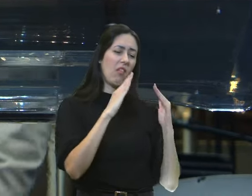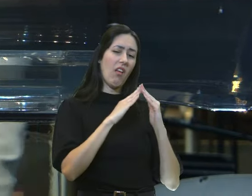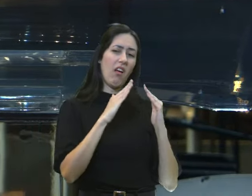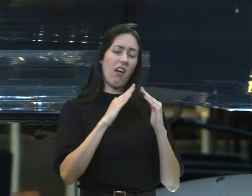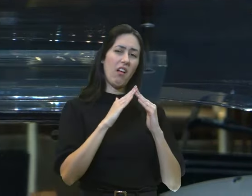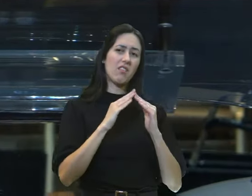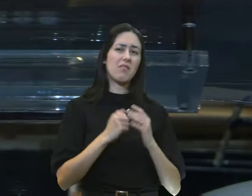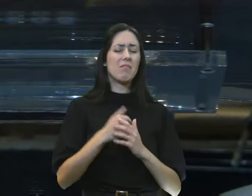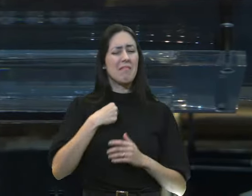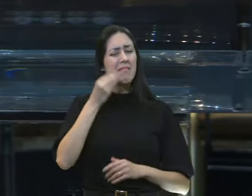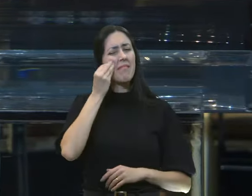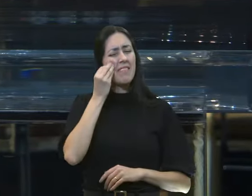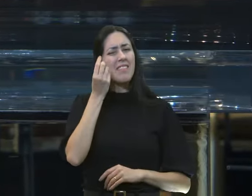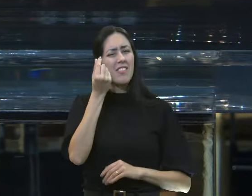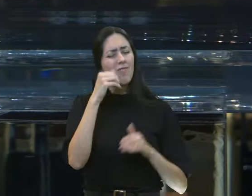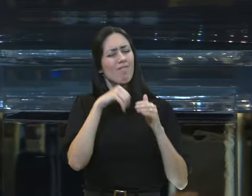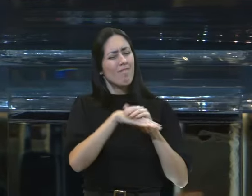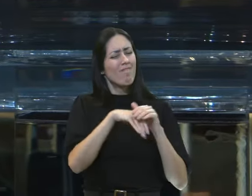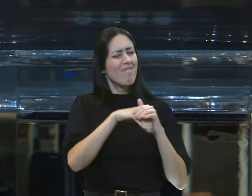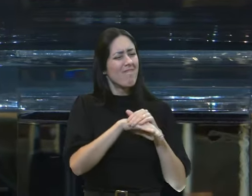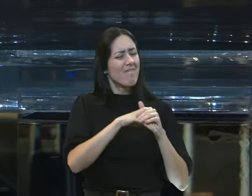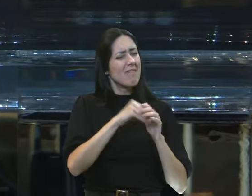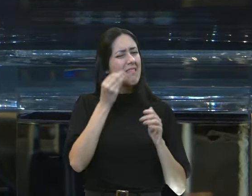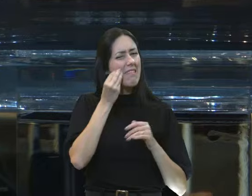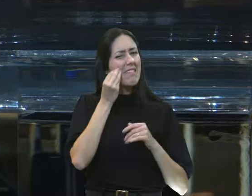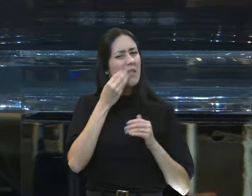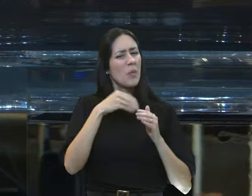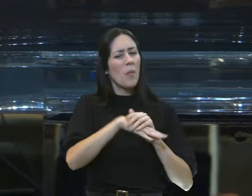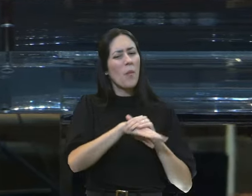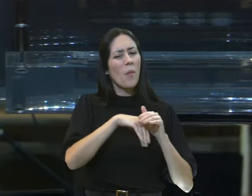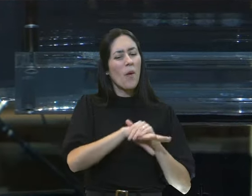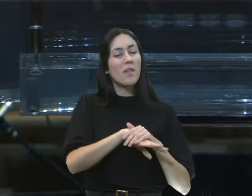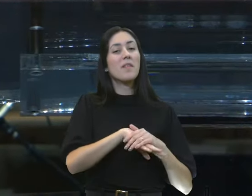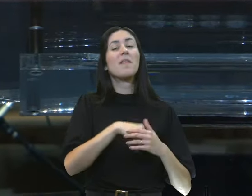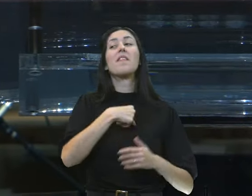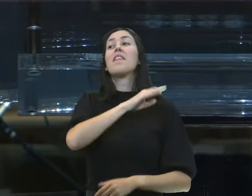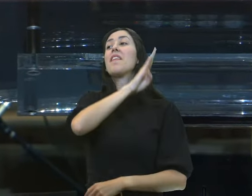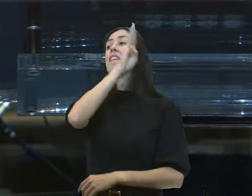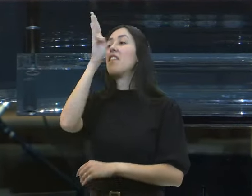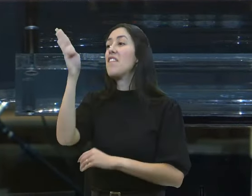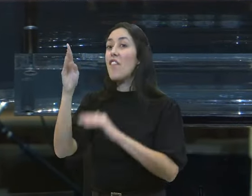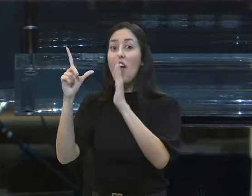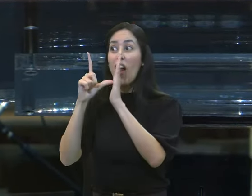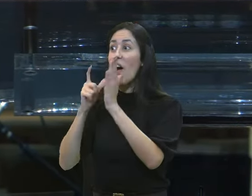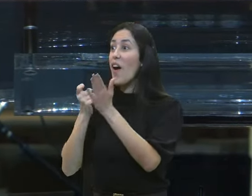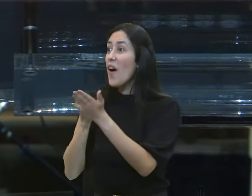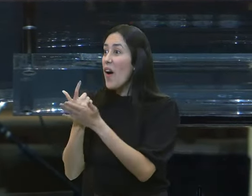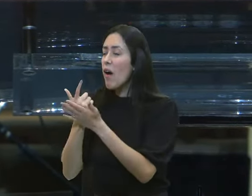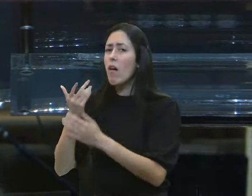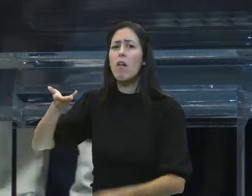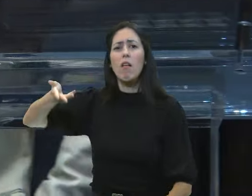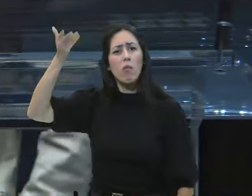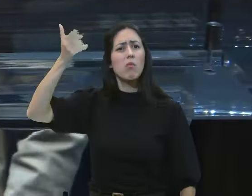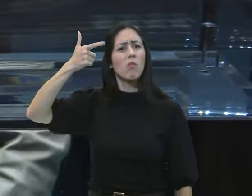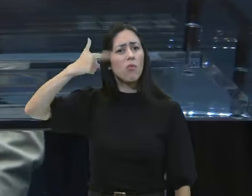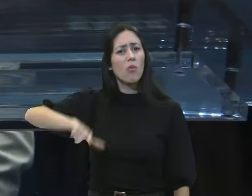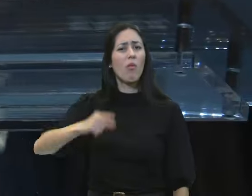Aí tentei juntar um pouquinho mais de dinheiro de novo. Quando eu fui lá, um mês depois, tinha subido o